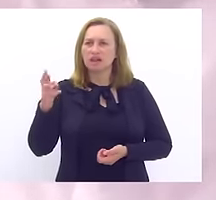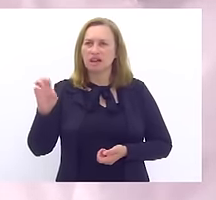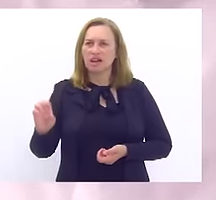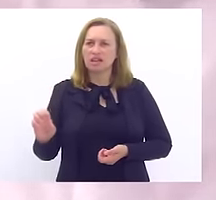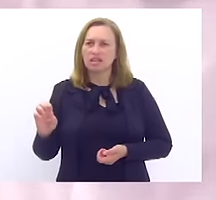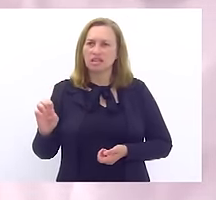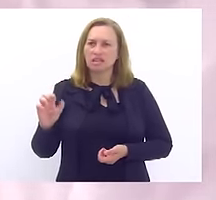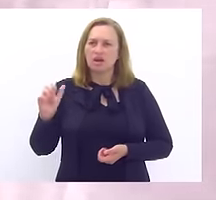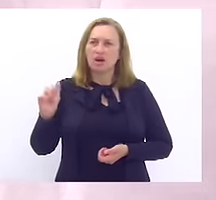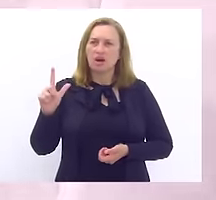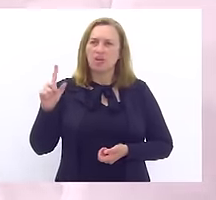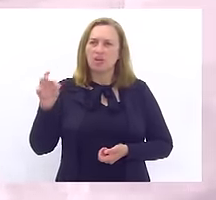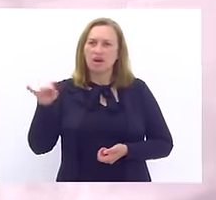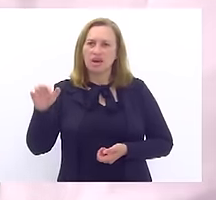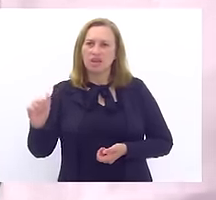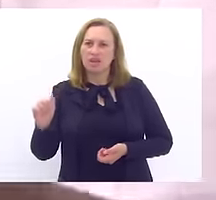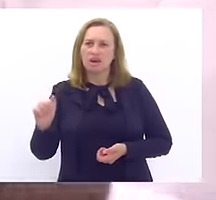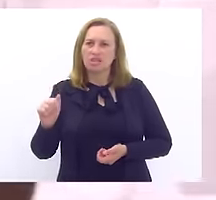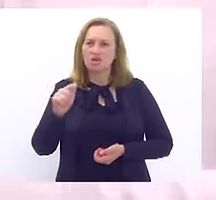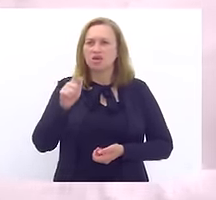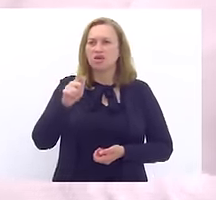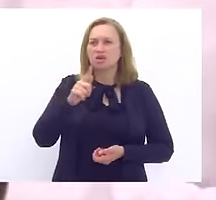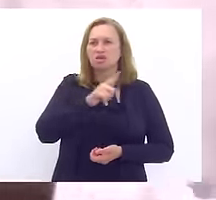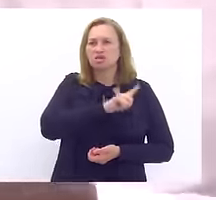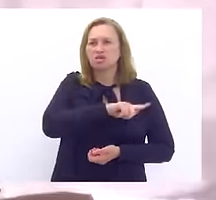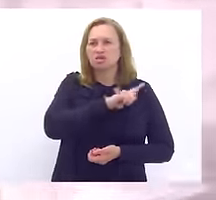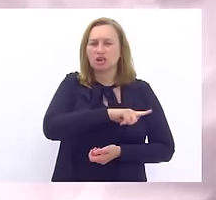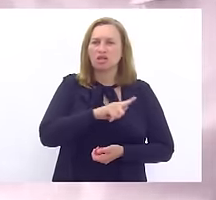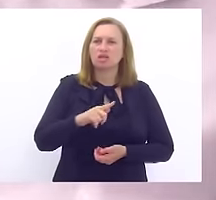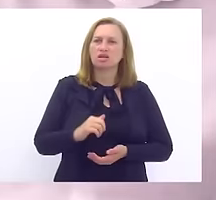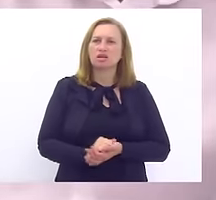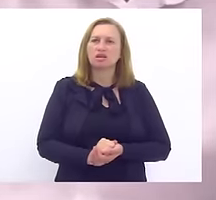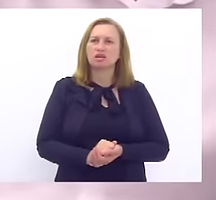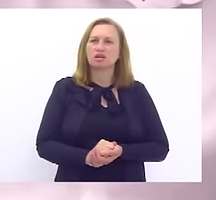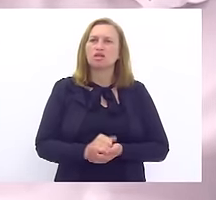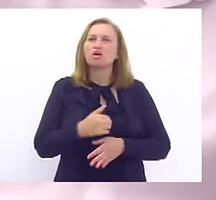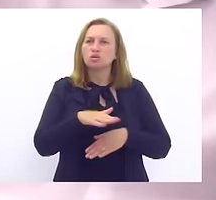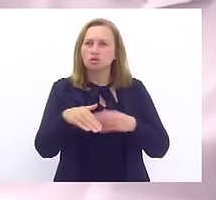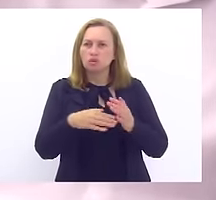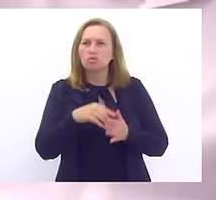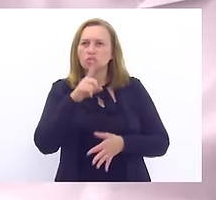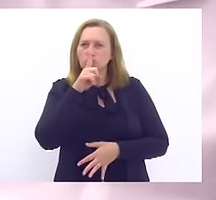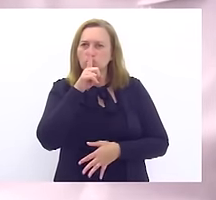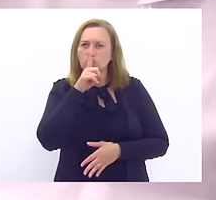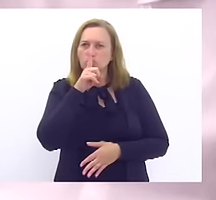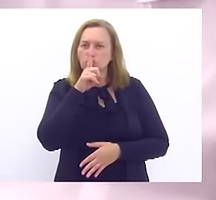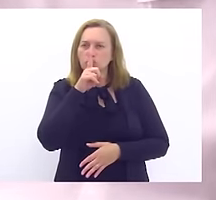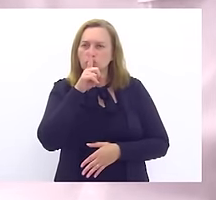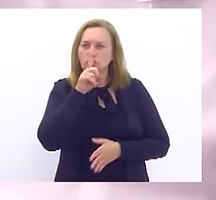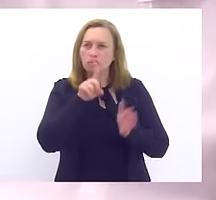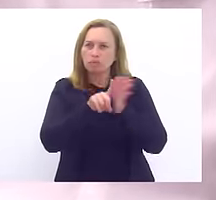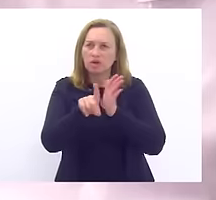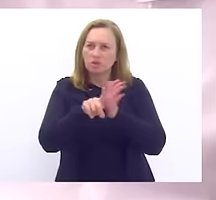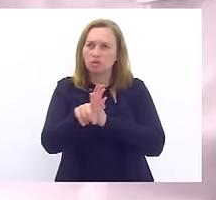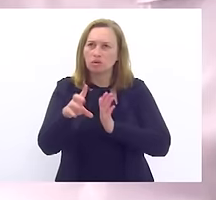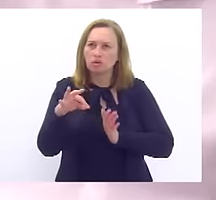tá eu preciso ouvir de ambos se eles vão permanecer em silêncio a senhora vai permanecer em silêncio para todas as perguntas